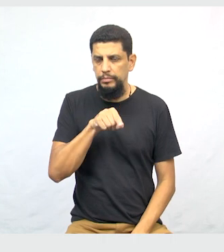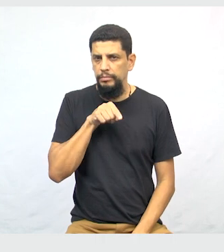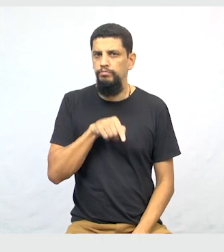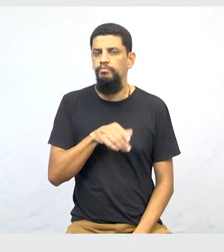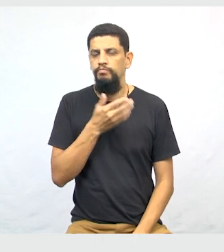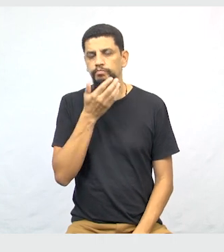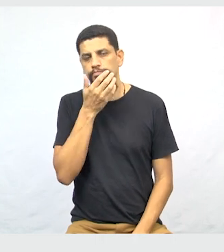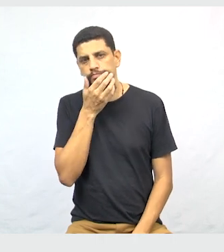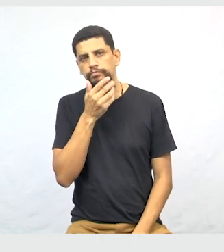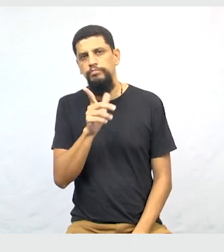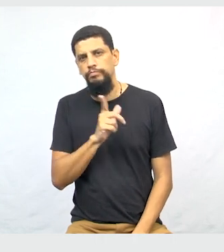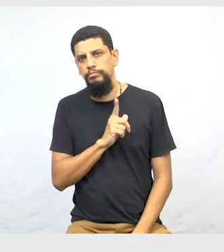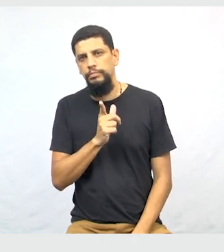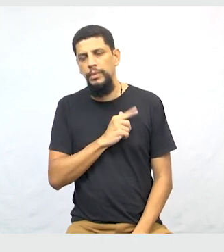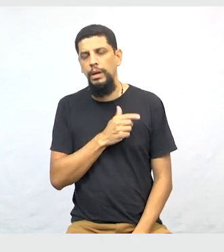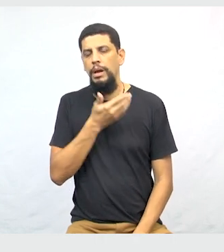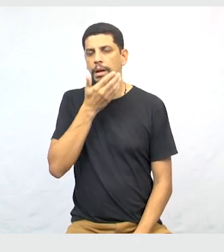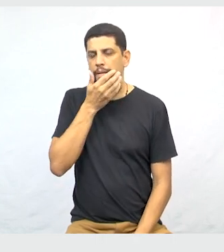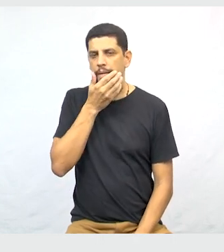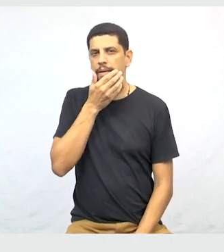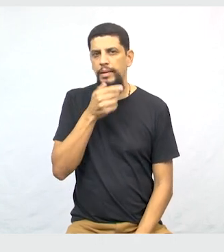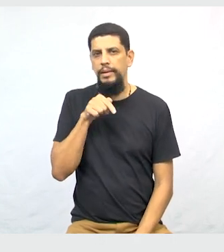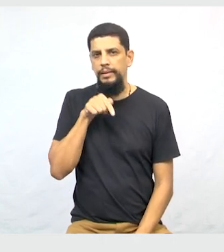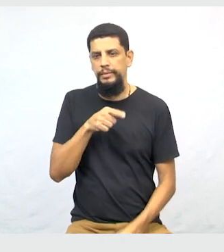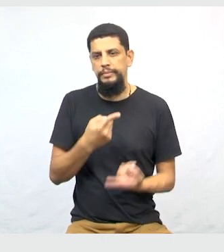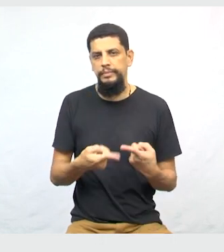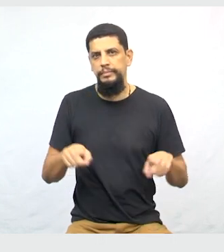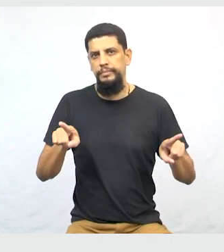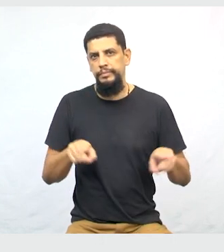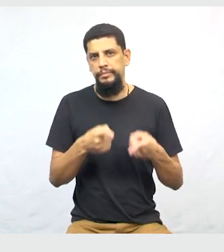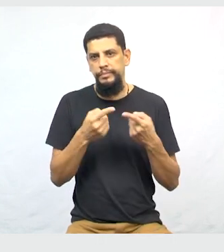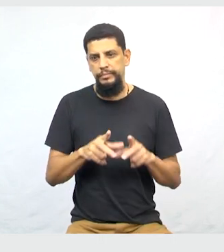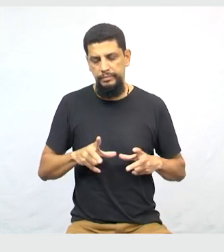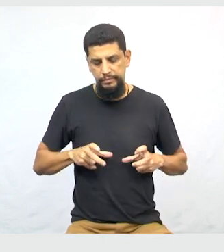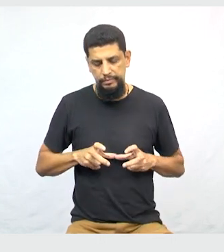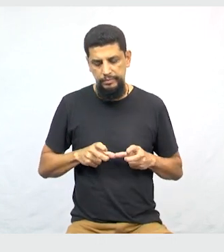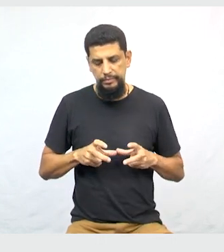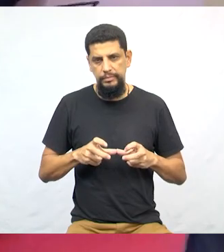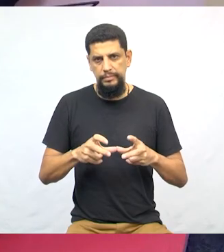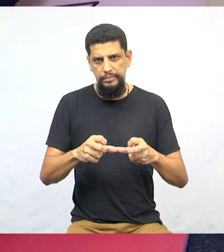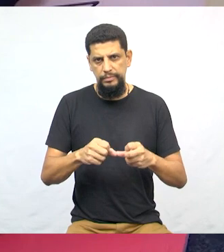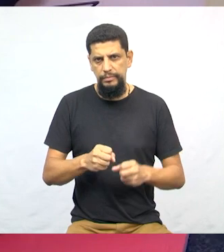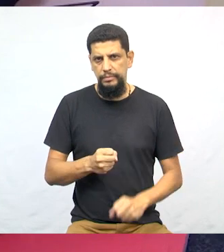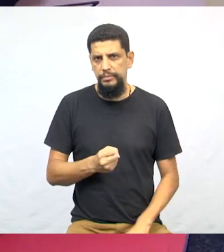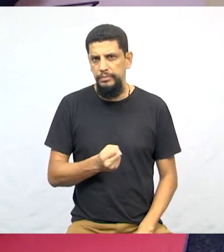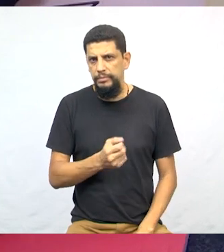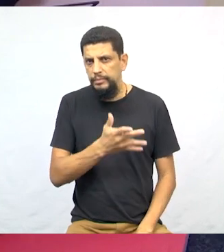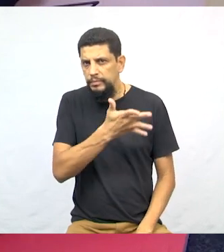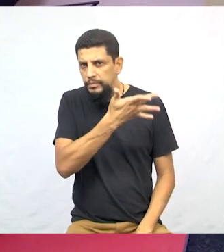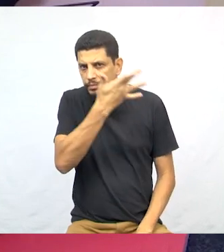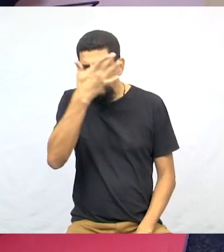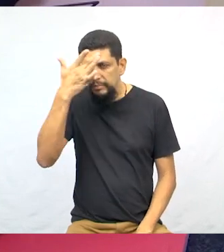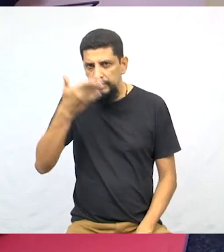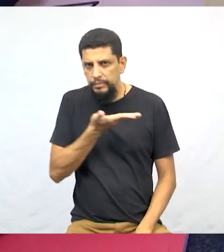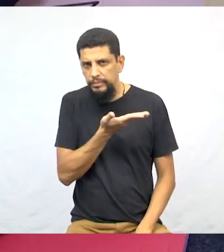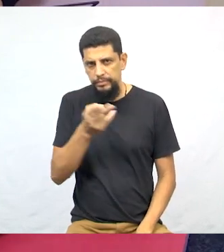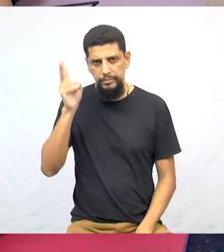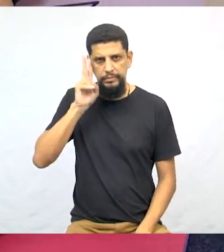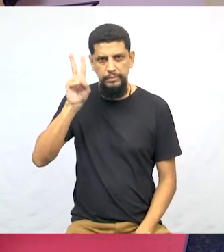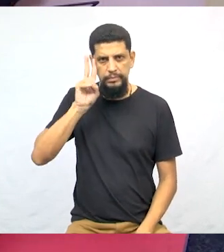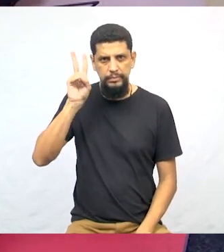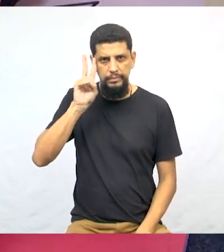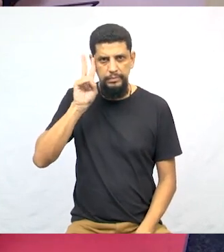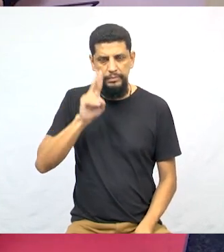será? Música de caranguejo. Ah, essa música aí do caranguejo. Será que alguém conhece uma música? Vocês